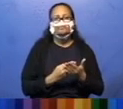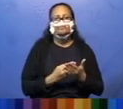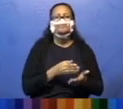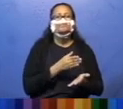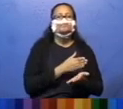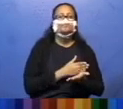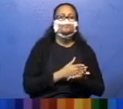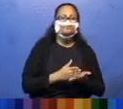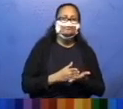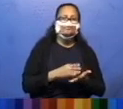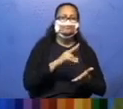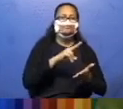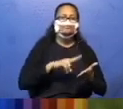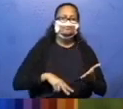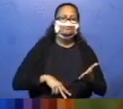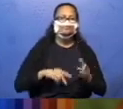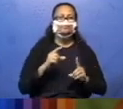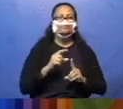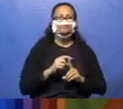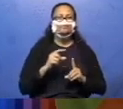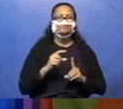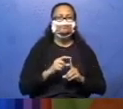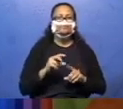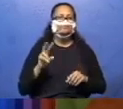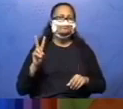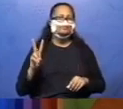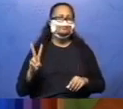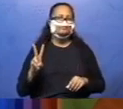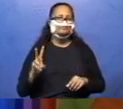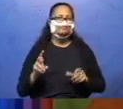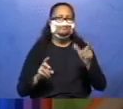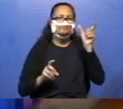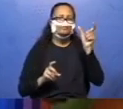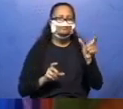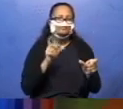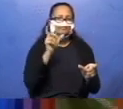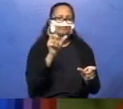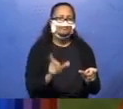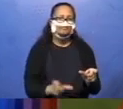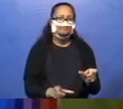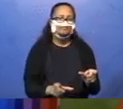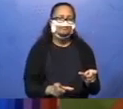com a leitura das palavras dessas duas colunas.